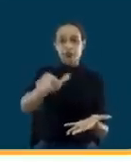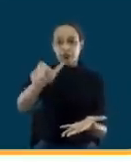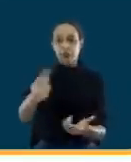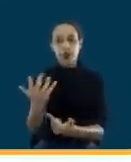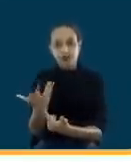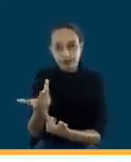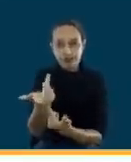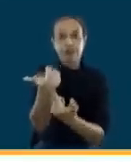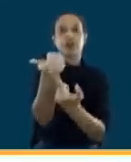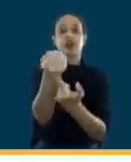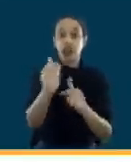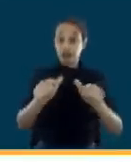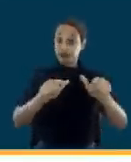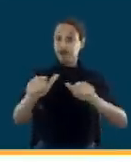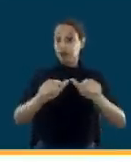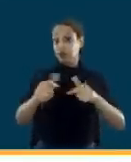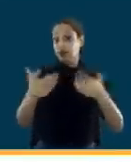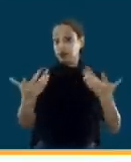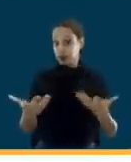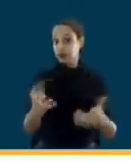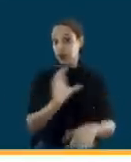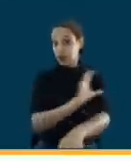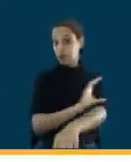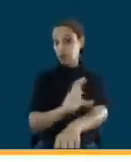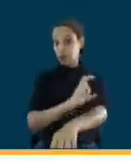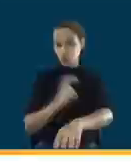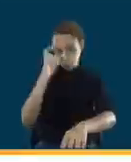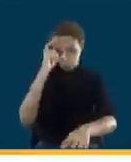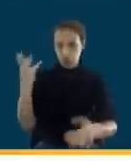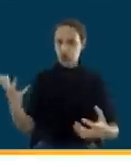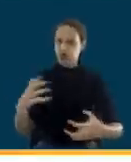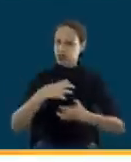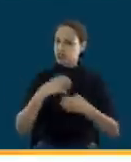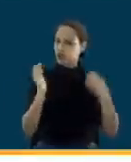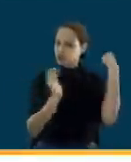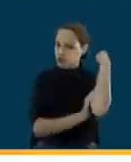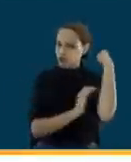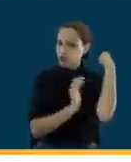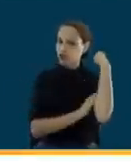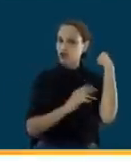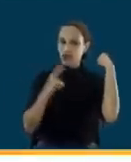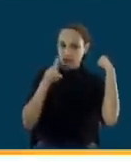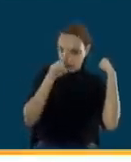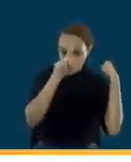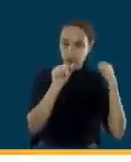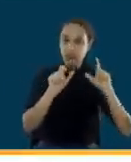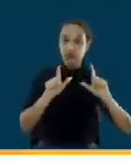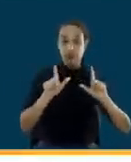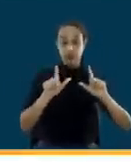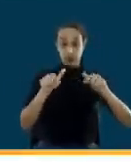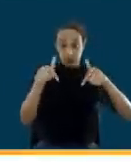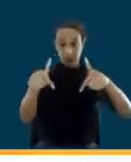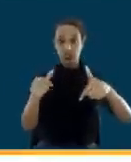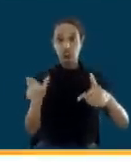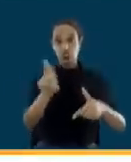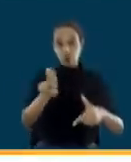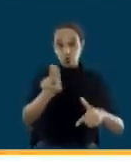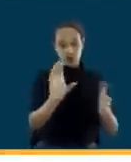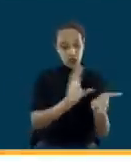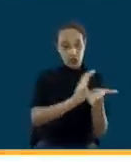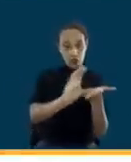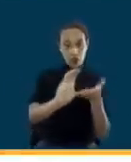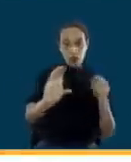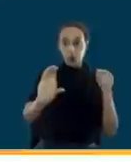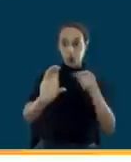Rio de Janeiro como um braço forte de atuação para a aplicação dos recursos, mais de 210